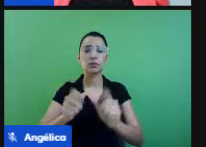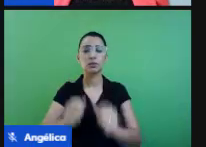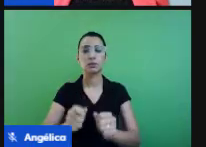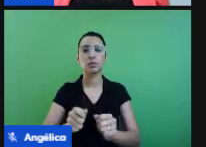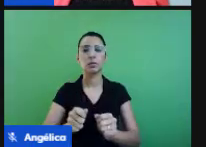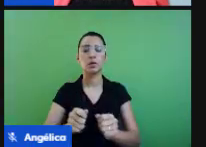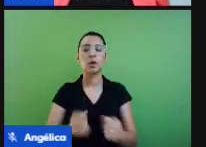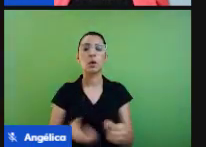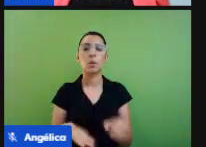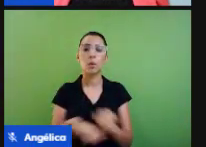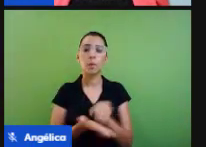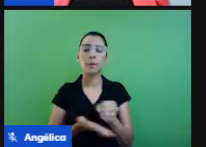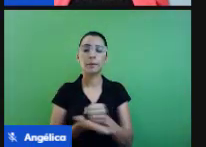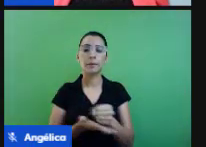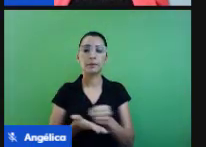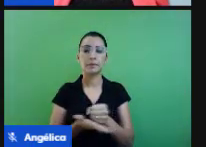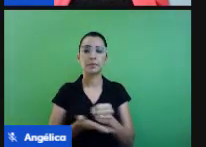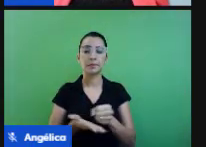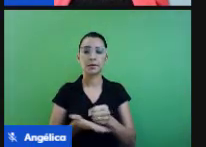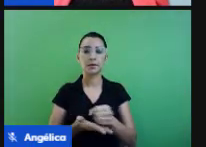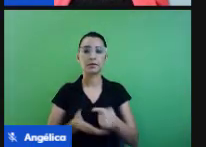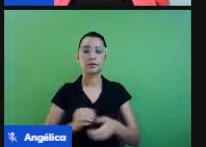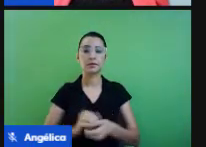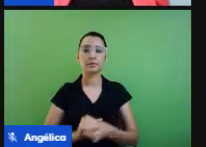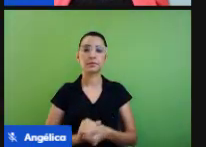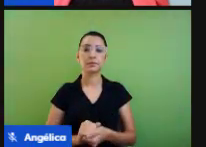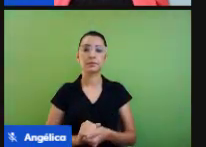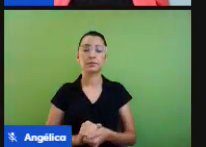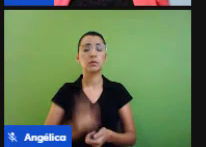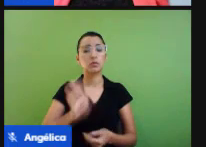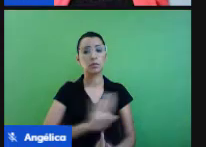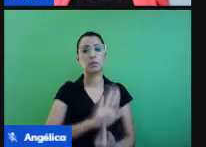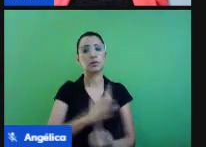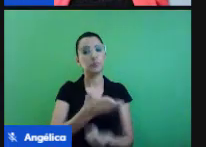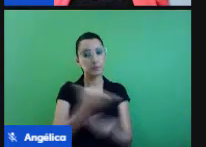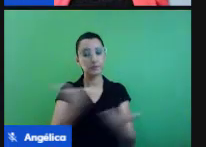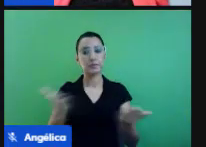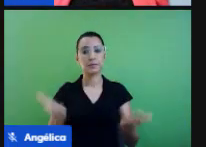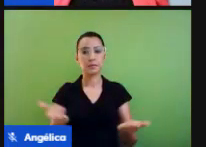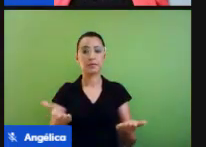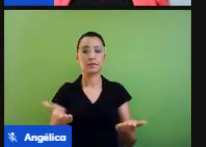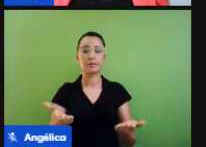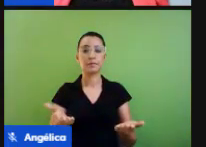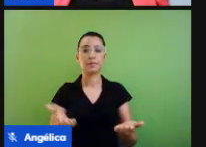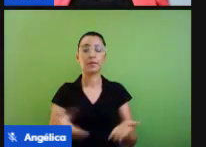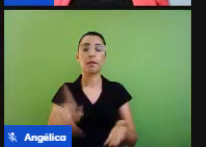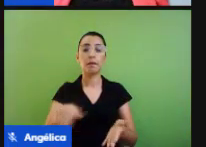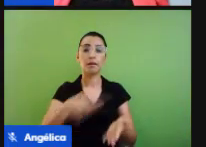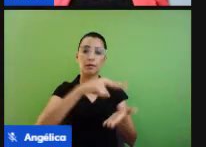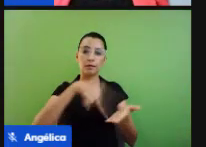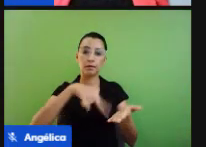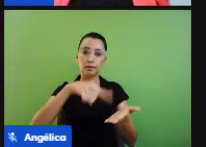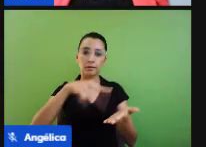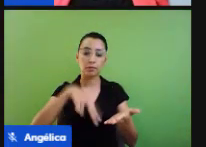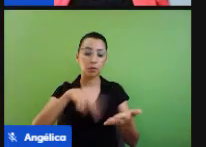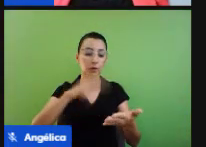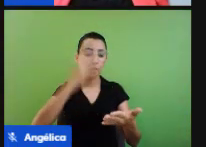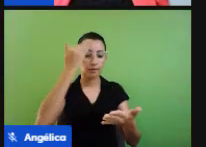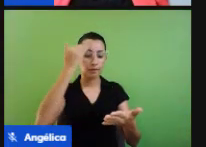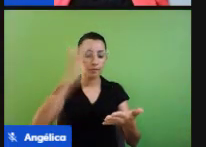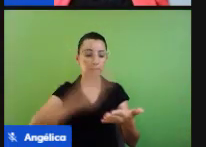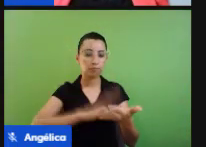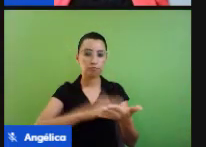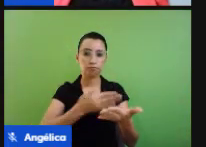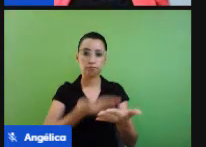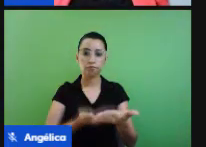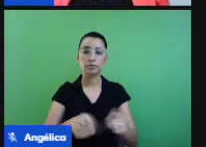ponto inicial que eu já apresentei para vocês, que é a leitura, a interpretação, a